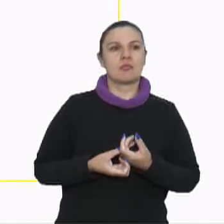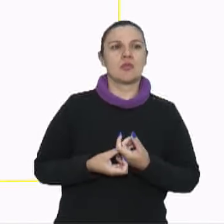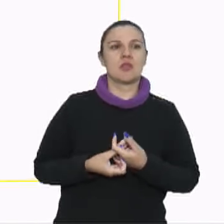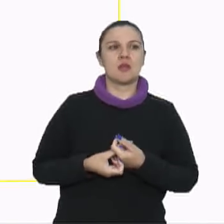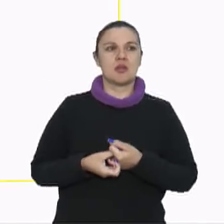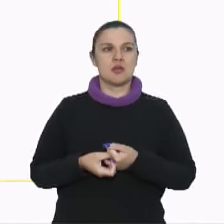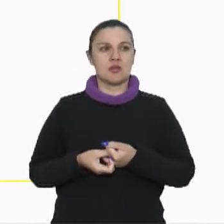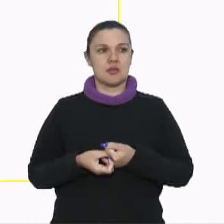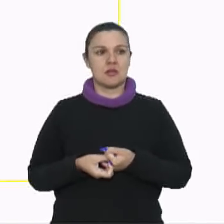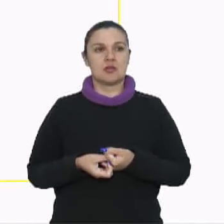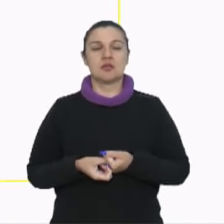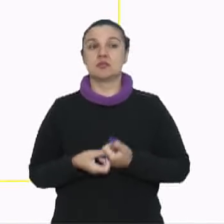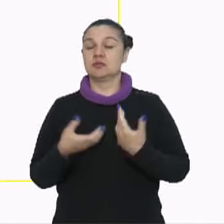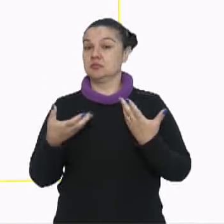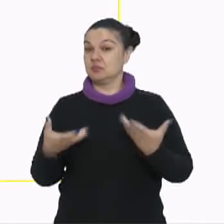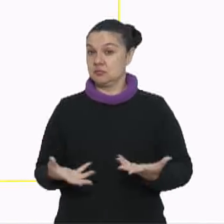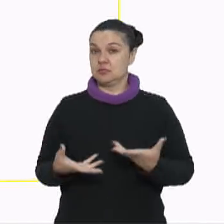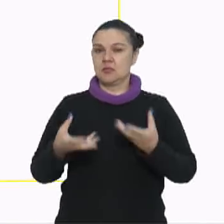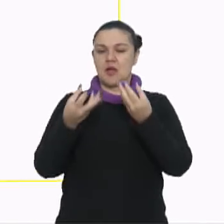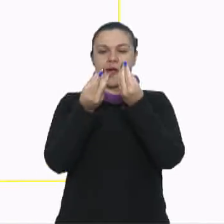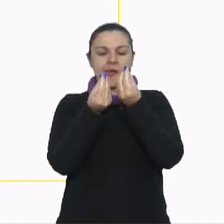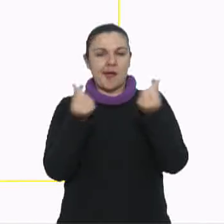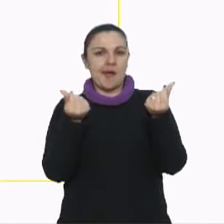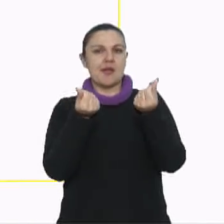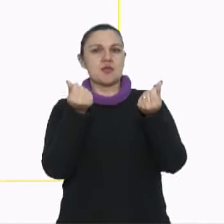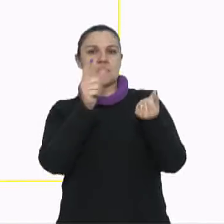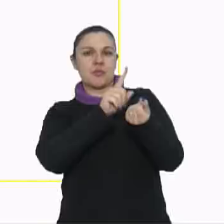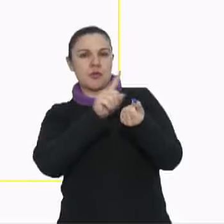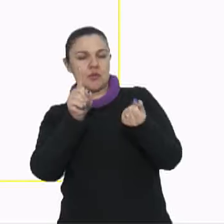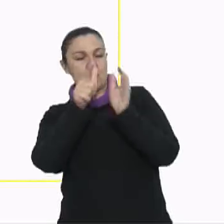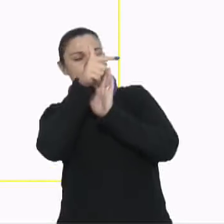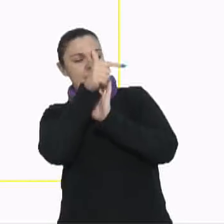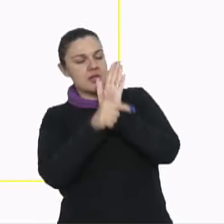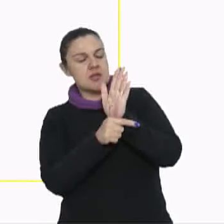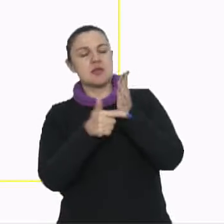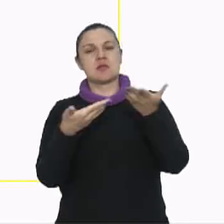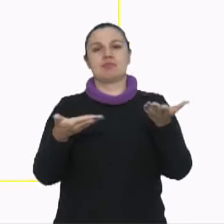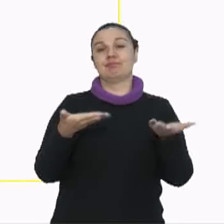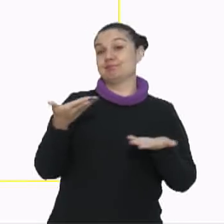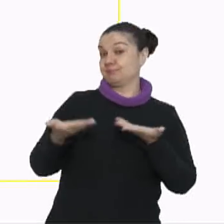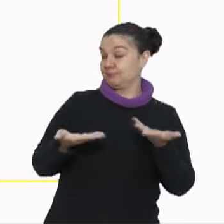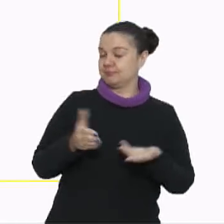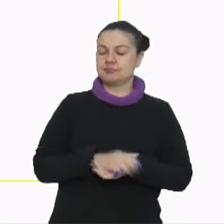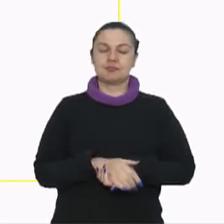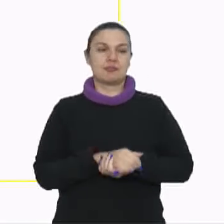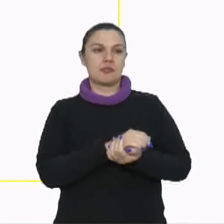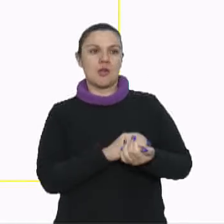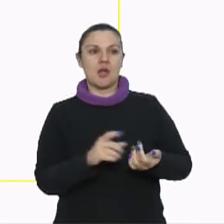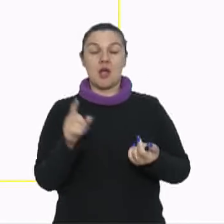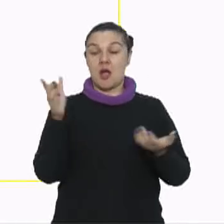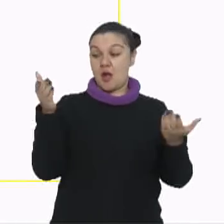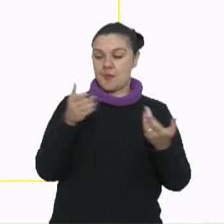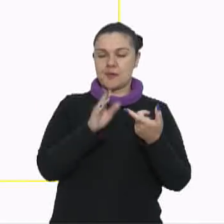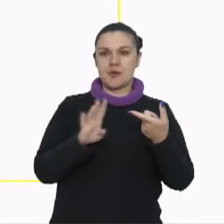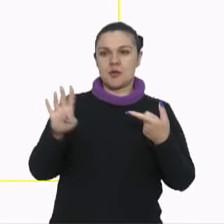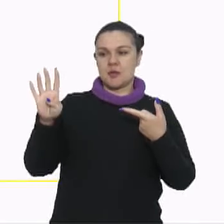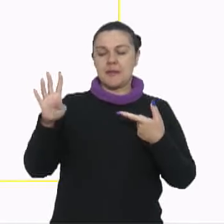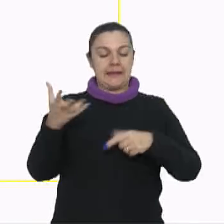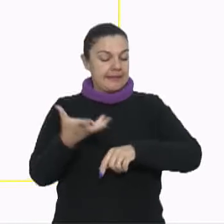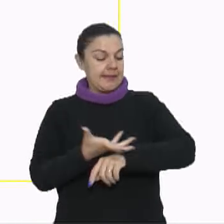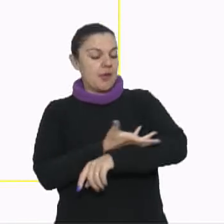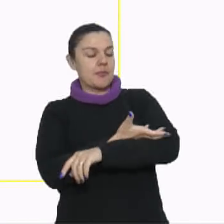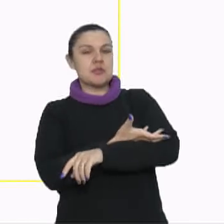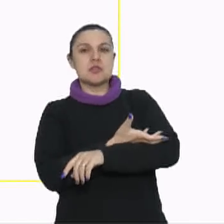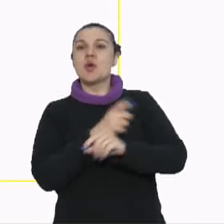questões aí de ser áspero ou não, né, liso, etc. No caso, no nível emocional,